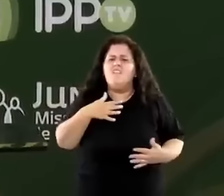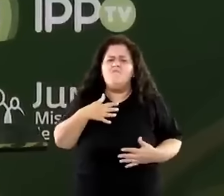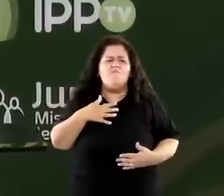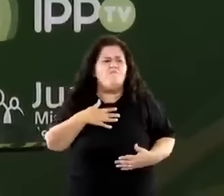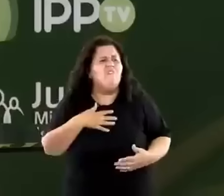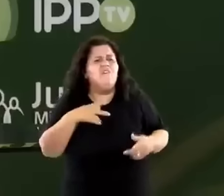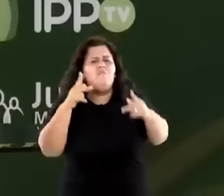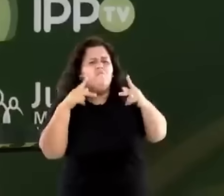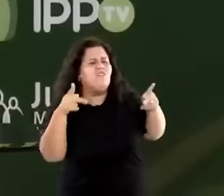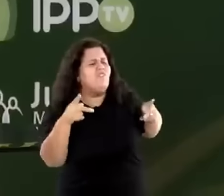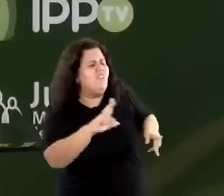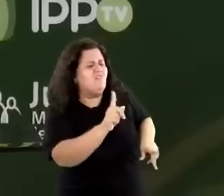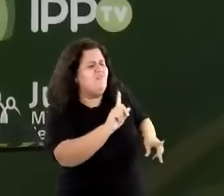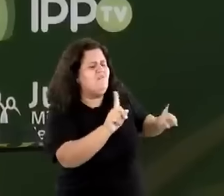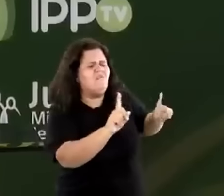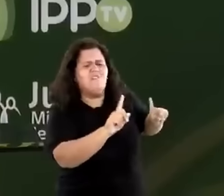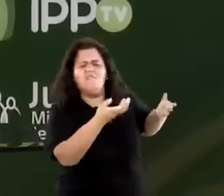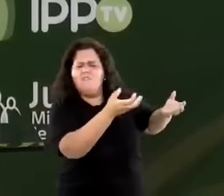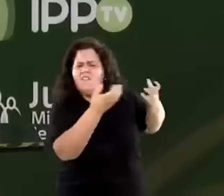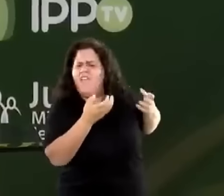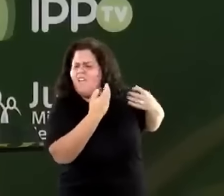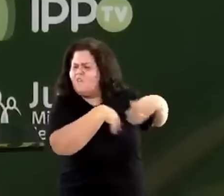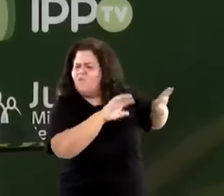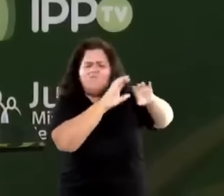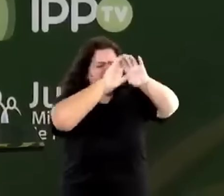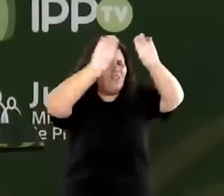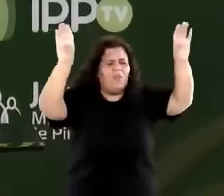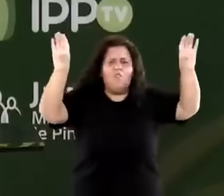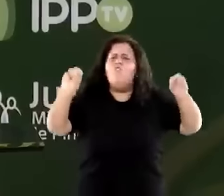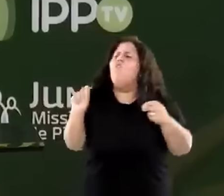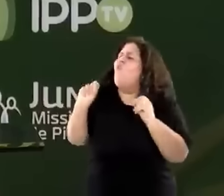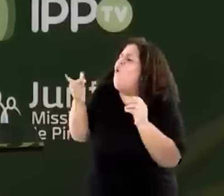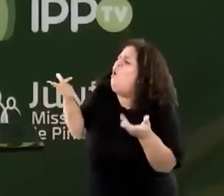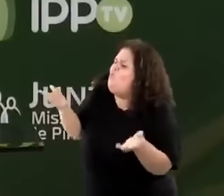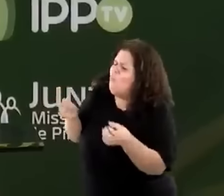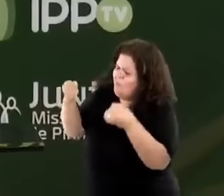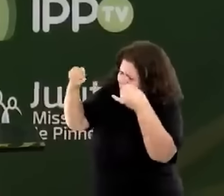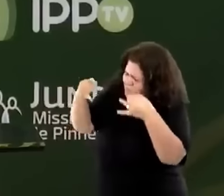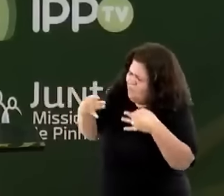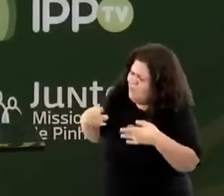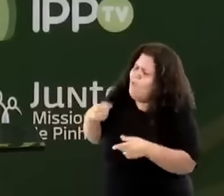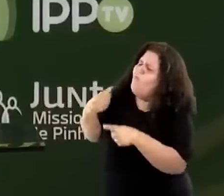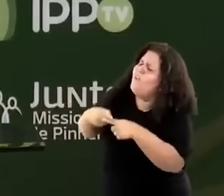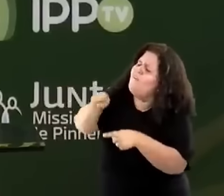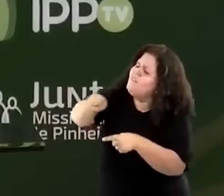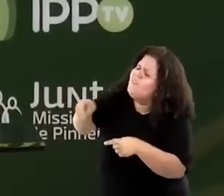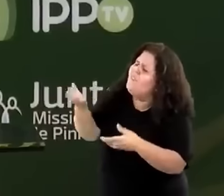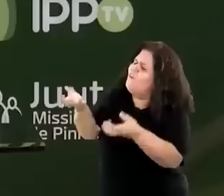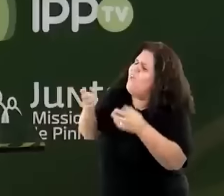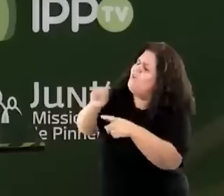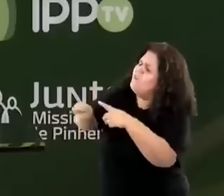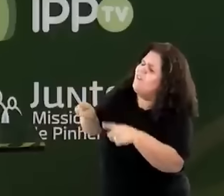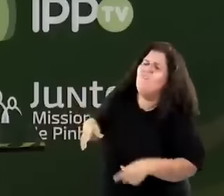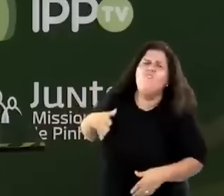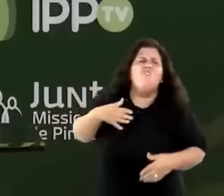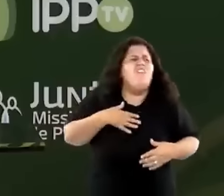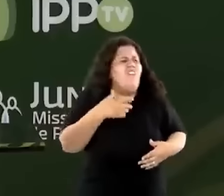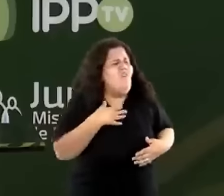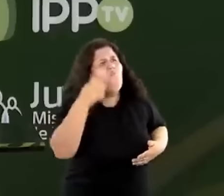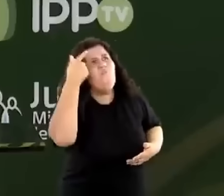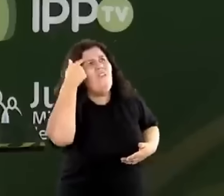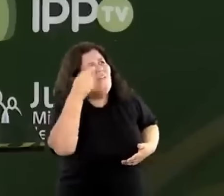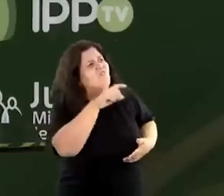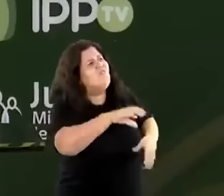tomei um susto falei que que é isso menina não quero Fi mas como assim me explica dis ah eu acho que o céu vai ser muito